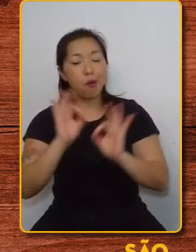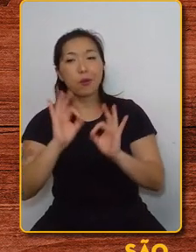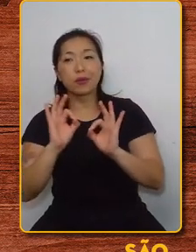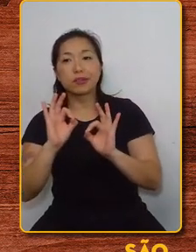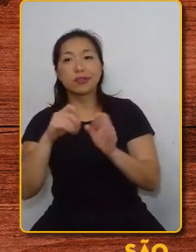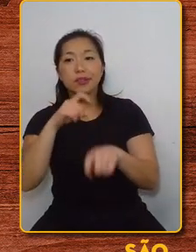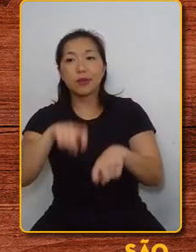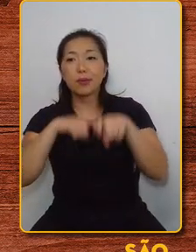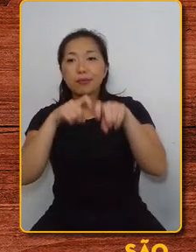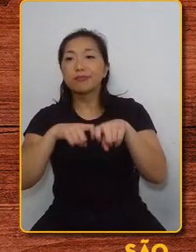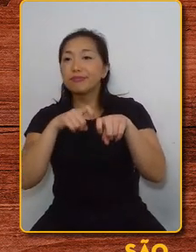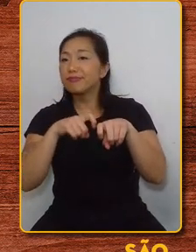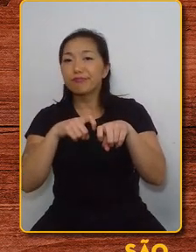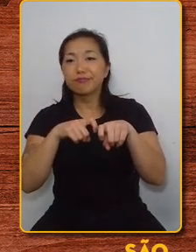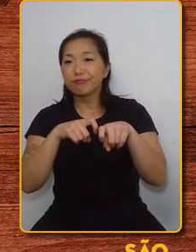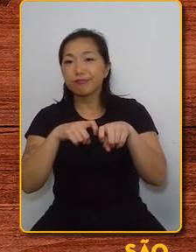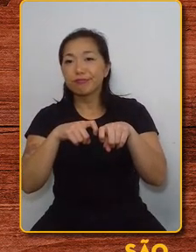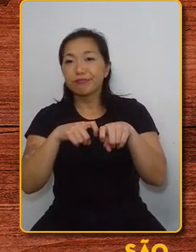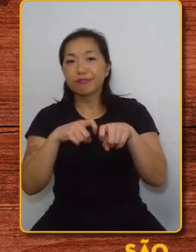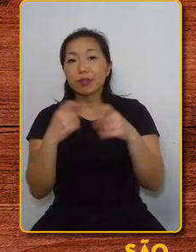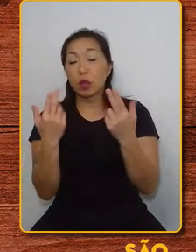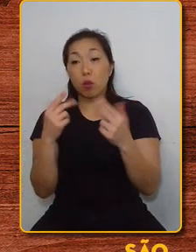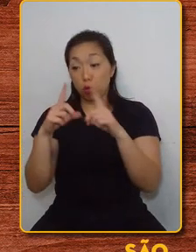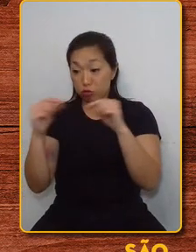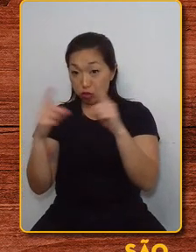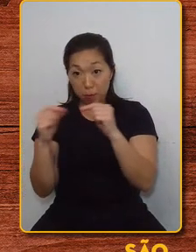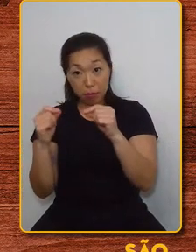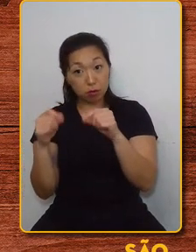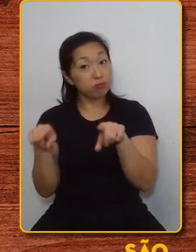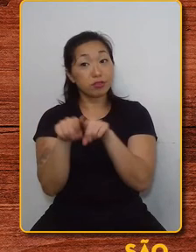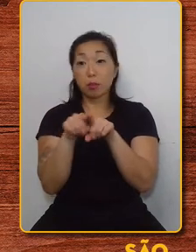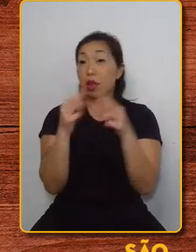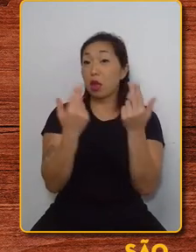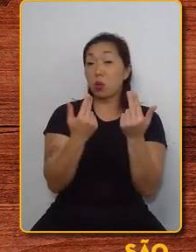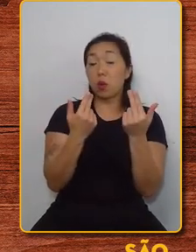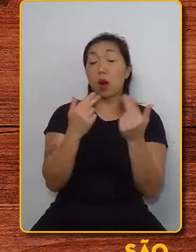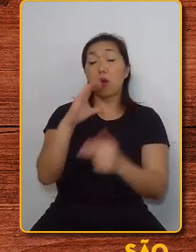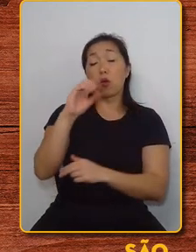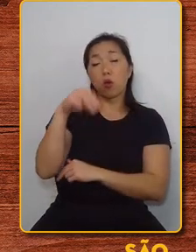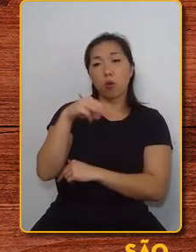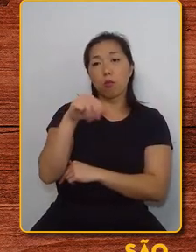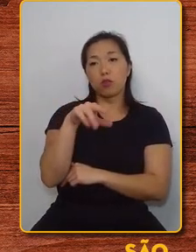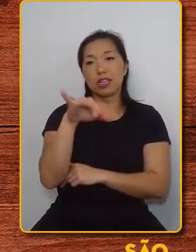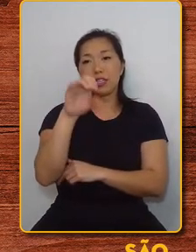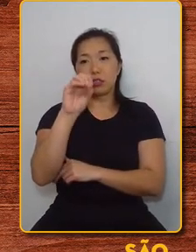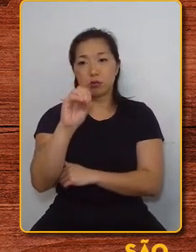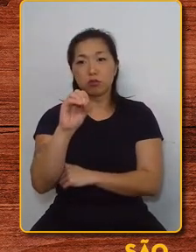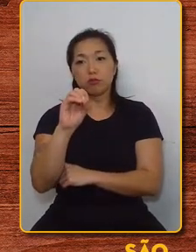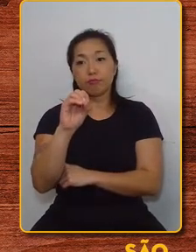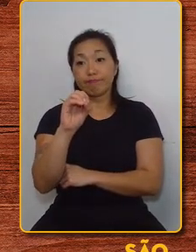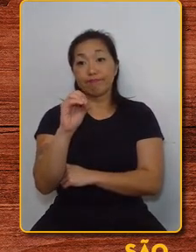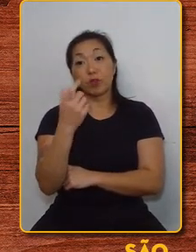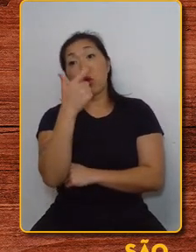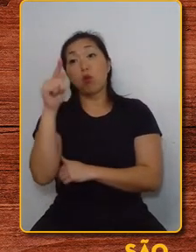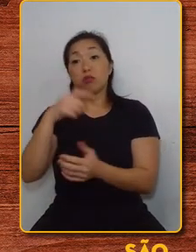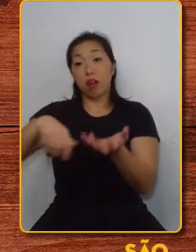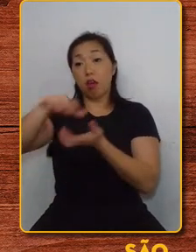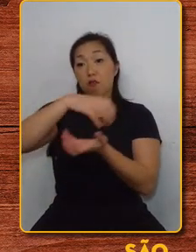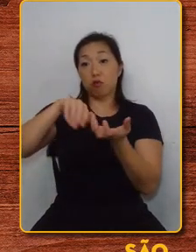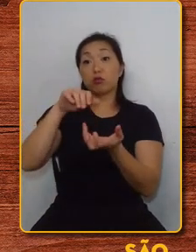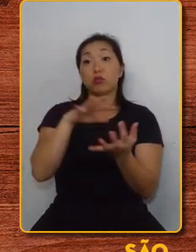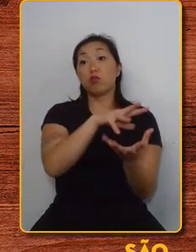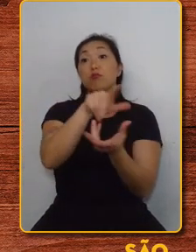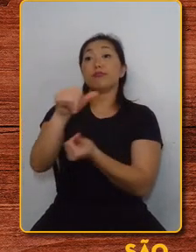reforma com os padrões comunistas, conforme foram as revoluções que aconteceram pelo mundo. Então, essa